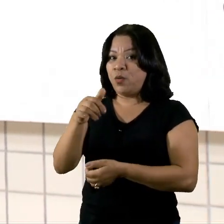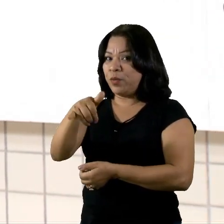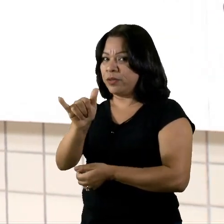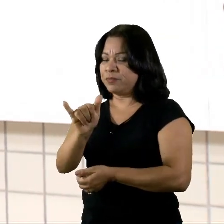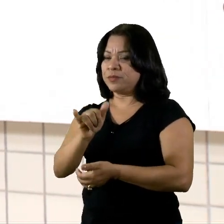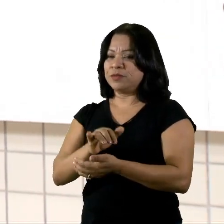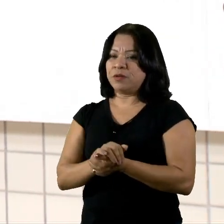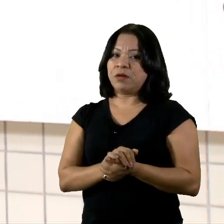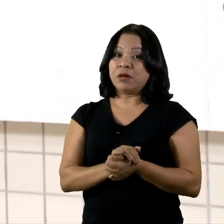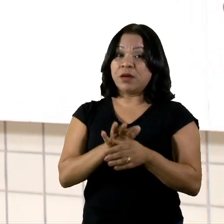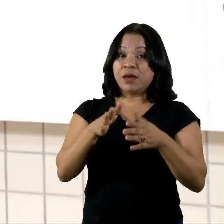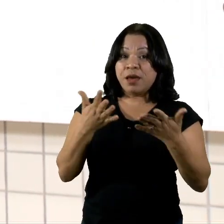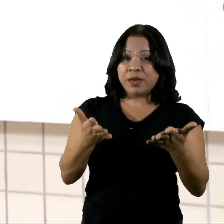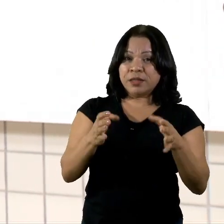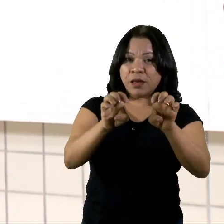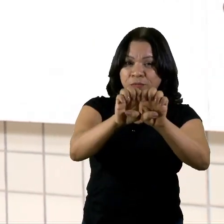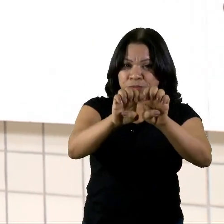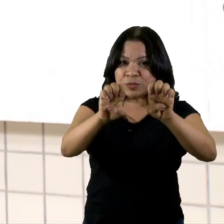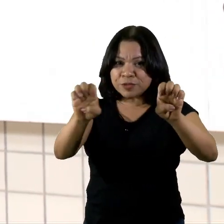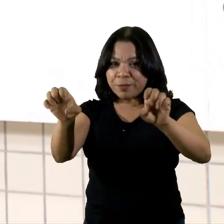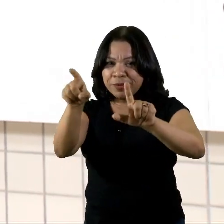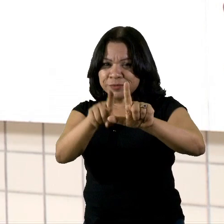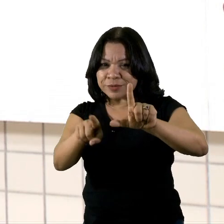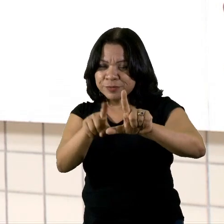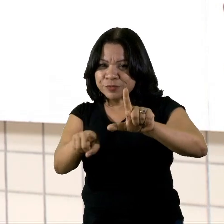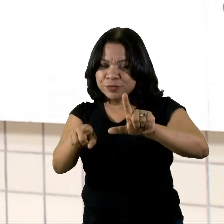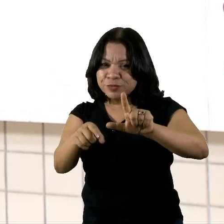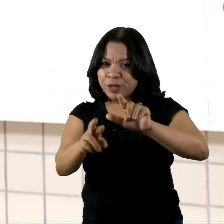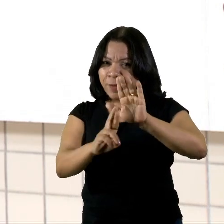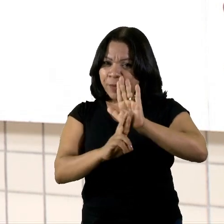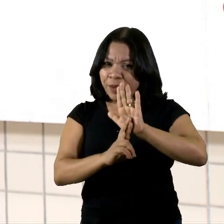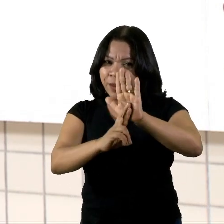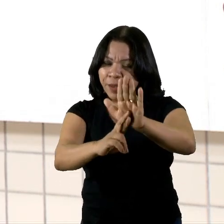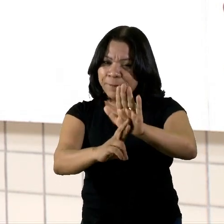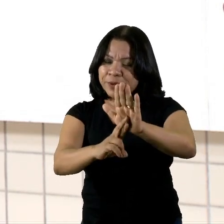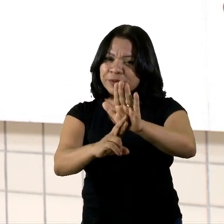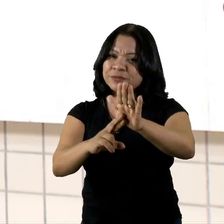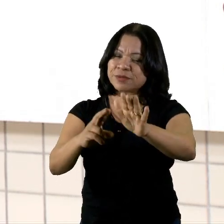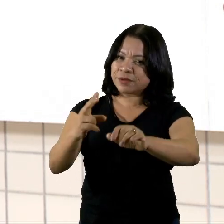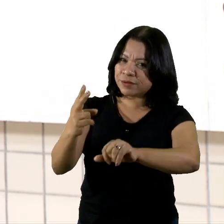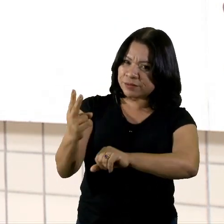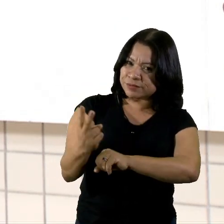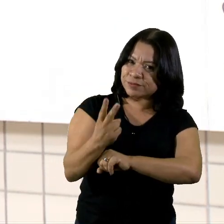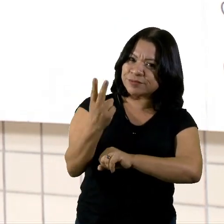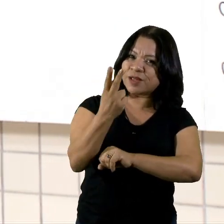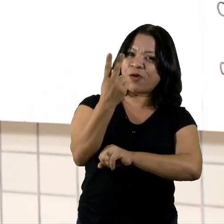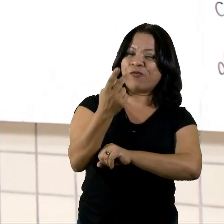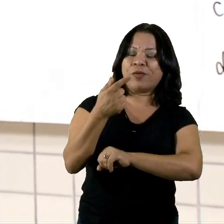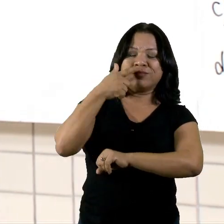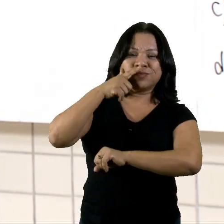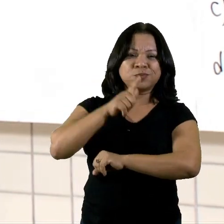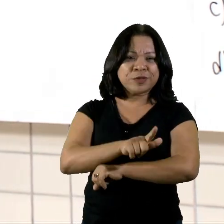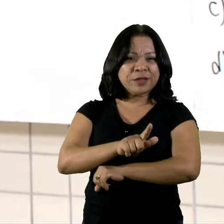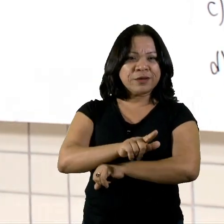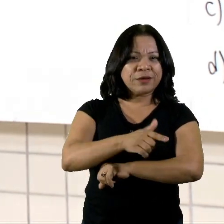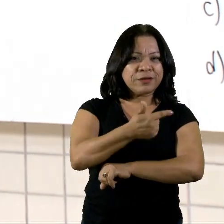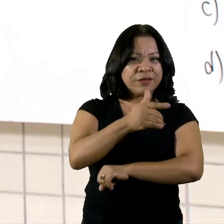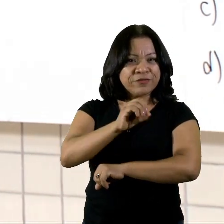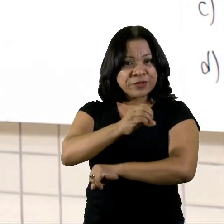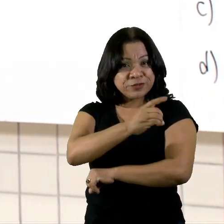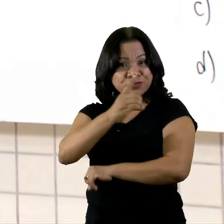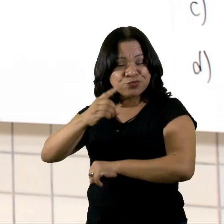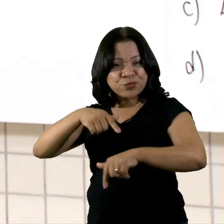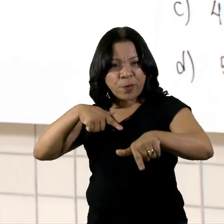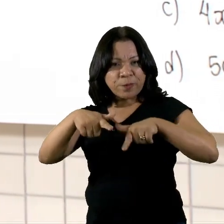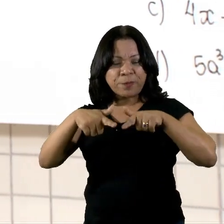algébrica representa o valor que ele ganha em 20 dias de trabalho, tudo bem? Agora